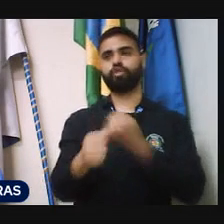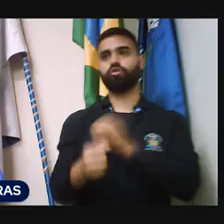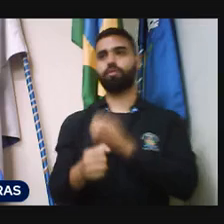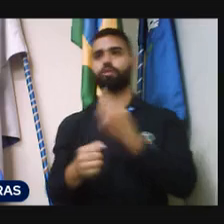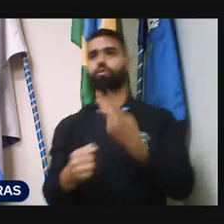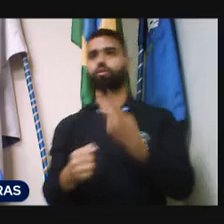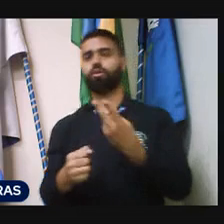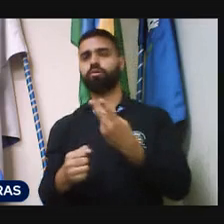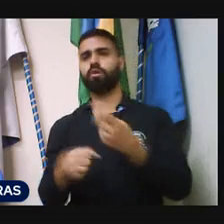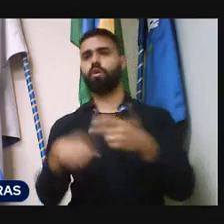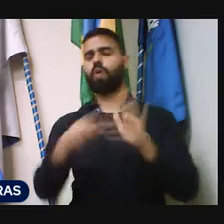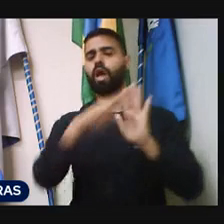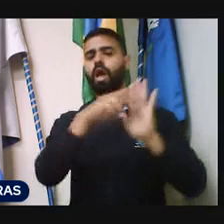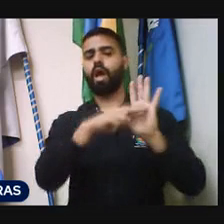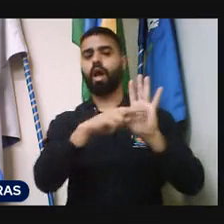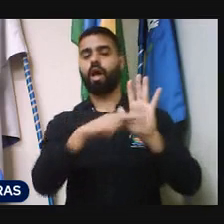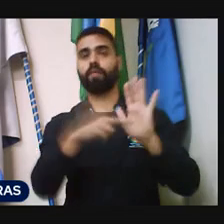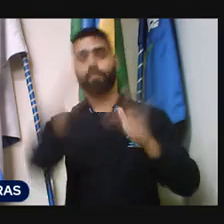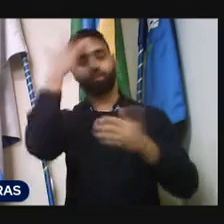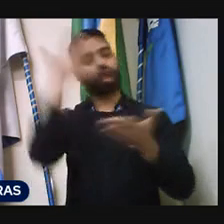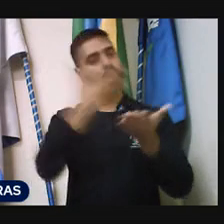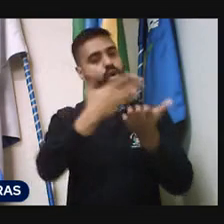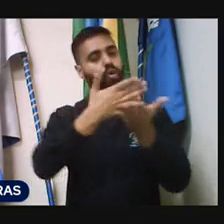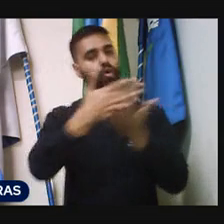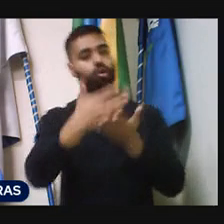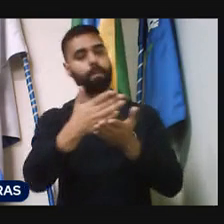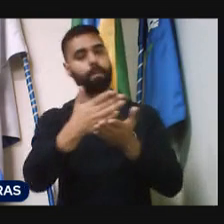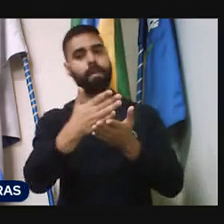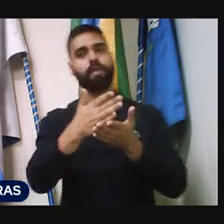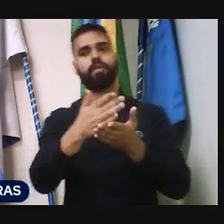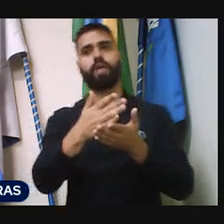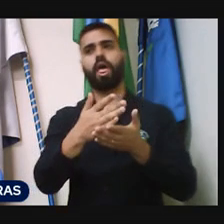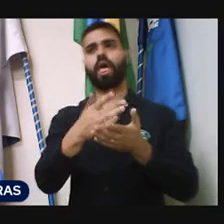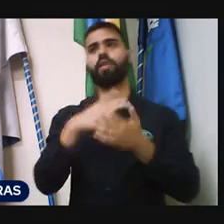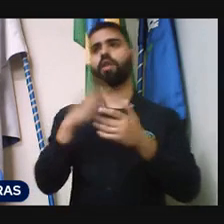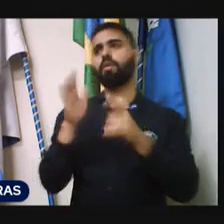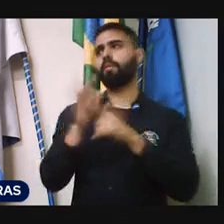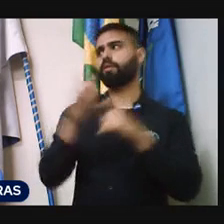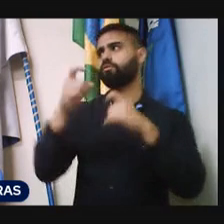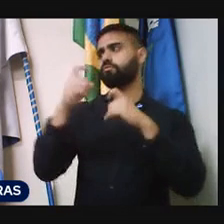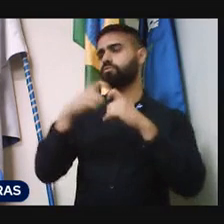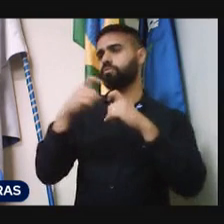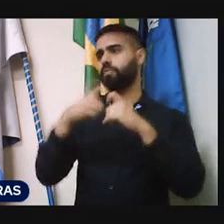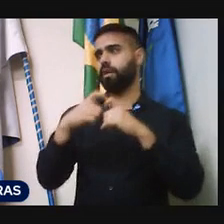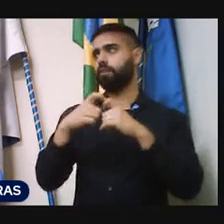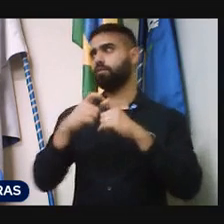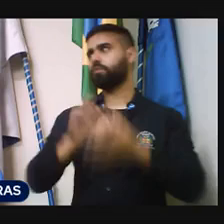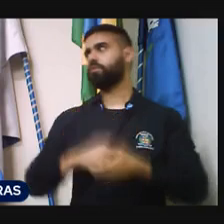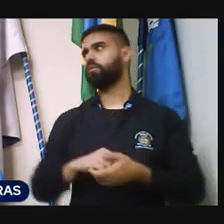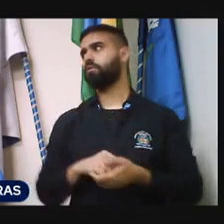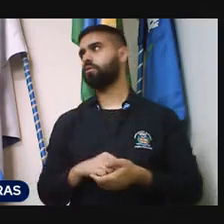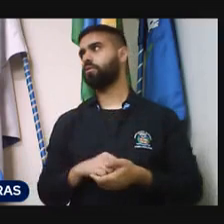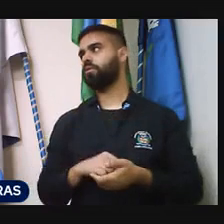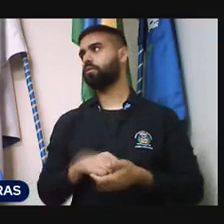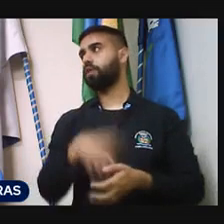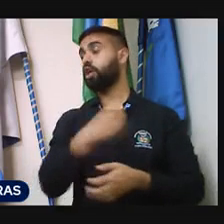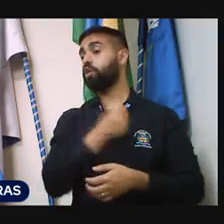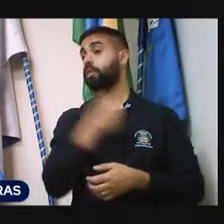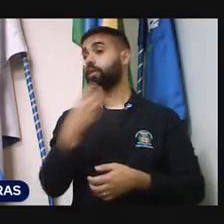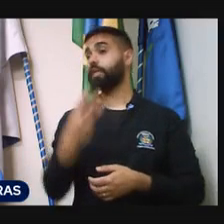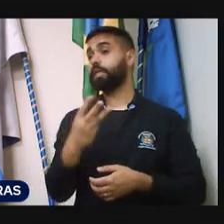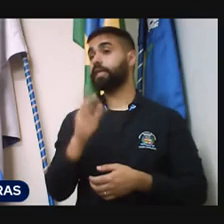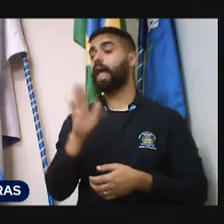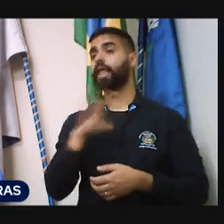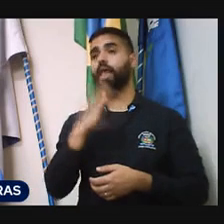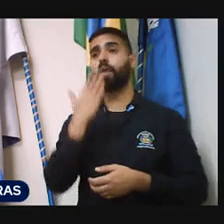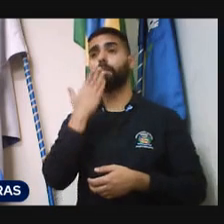dois qual pro o cidadão iniciar as atividades exames Laos declaração médica da aptidão número três é